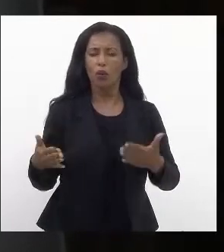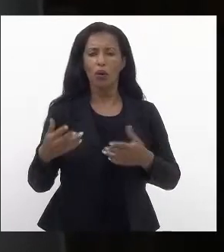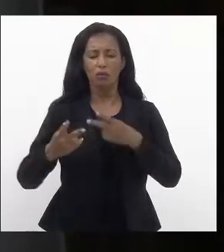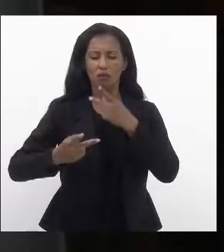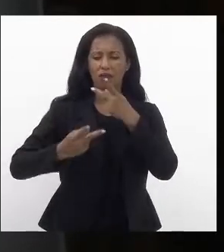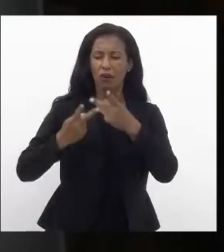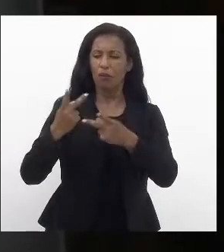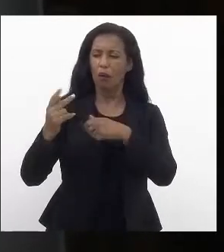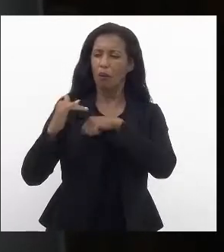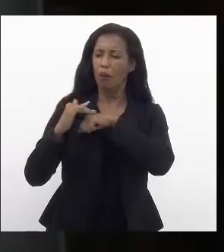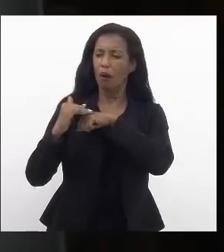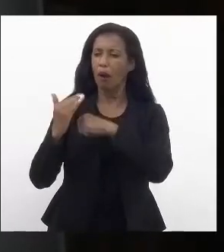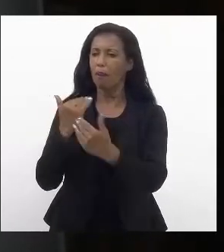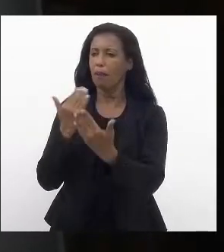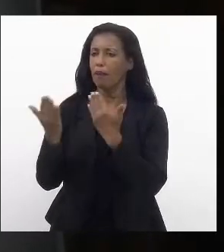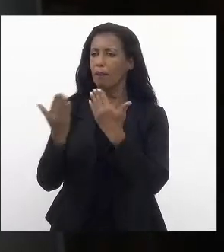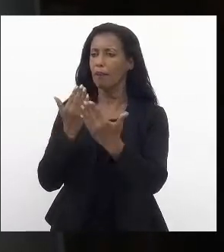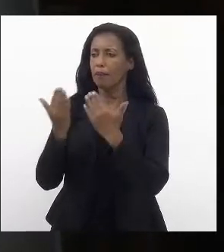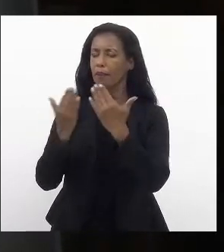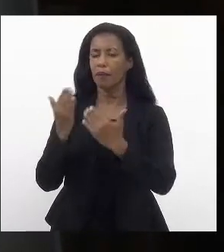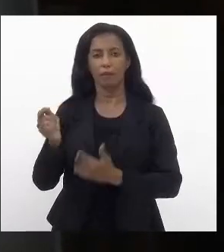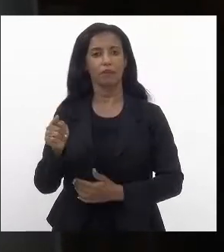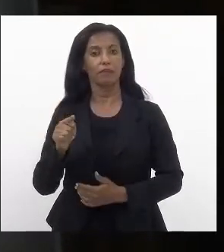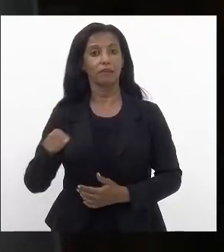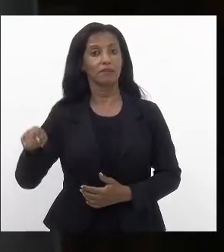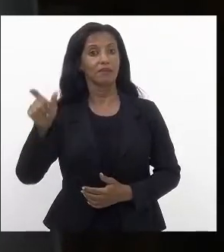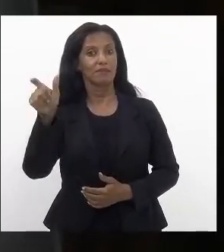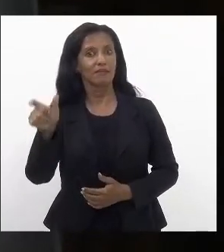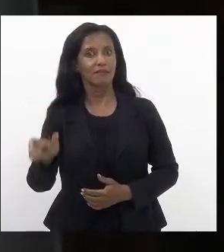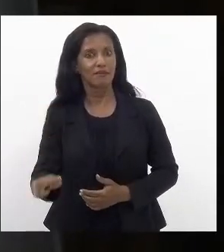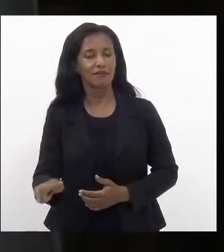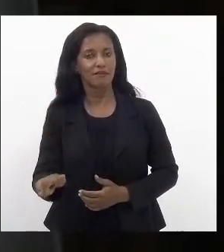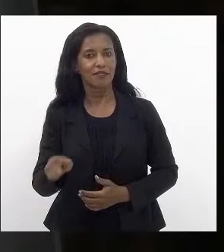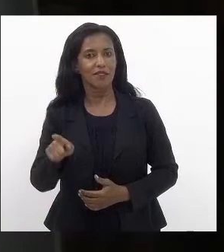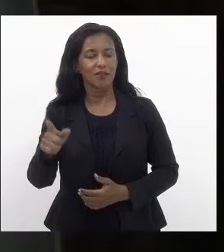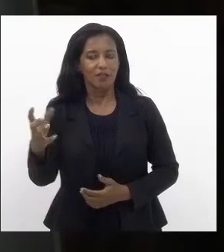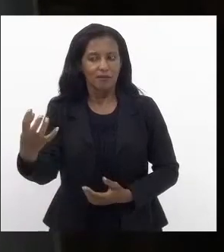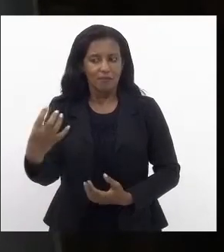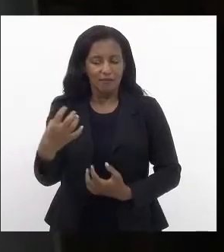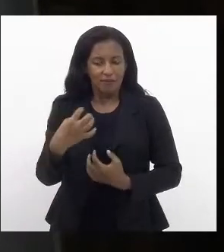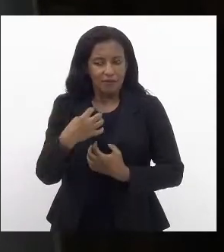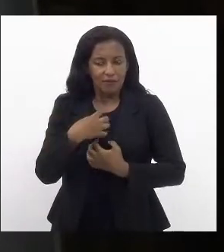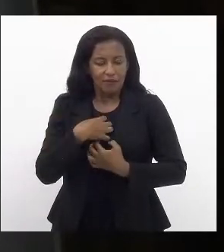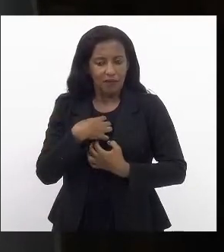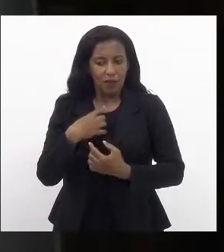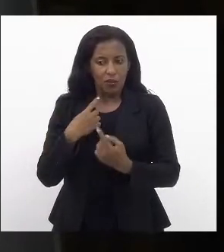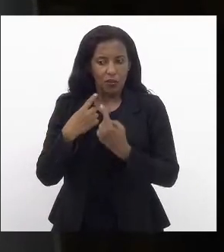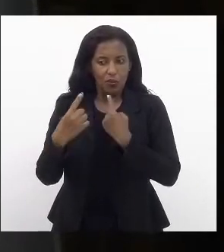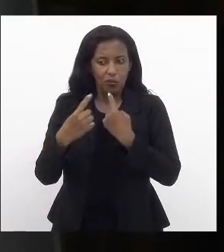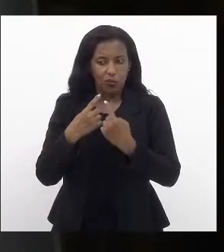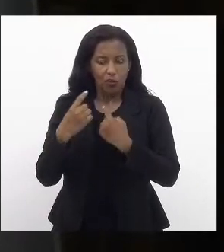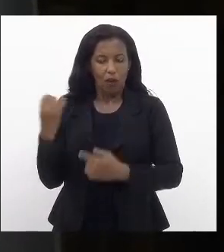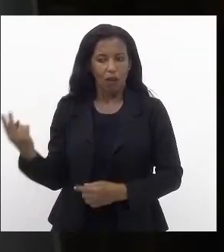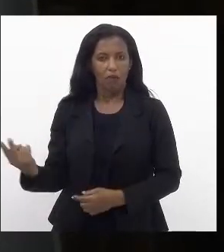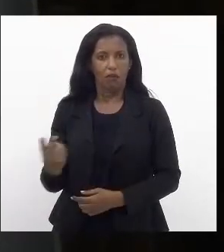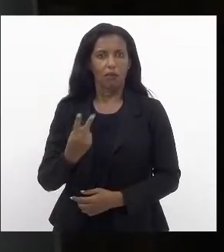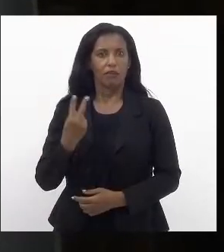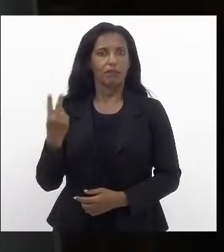falando com ele, você está sentindo um diálogo